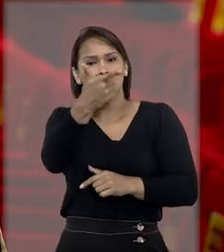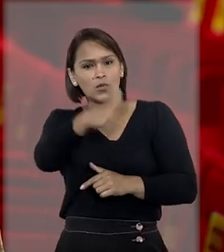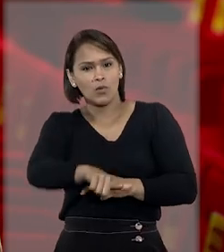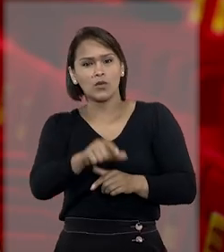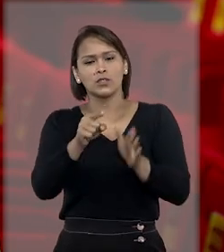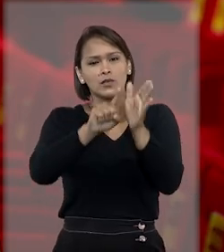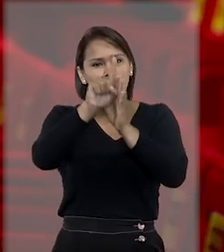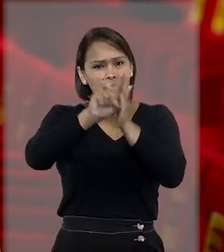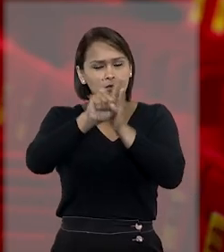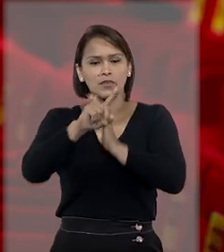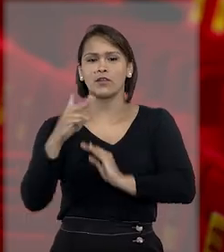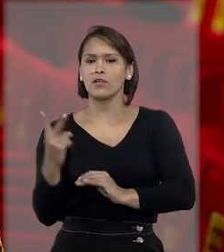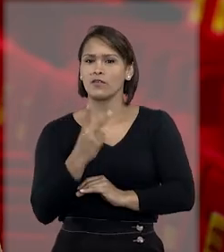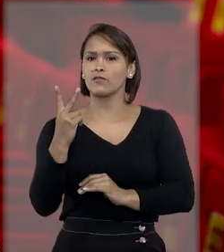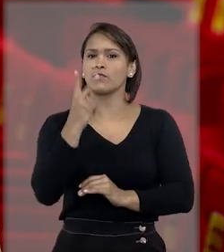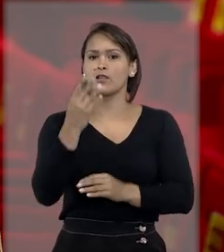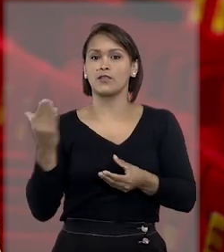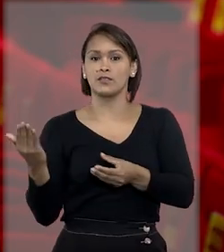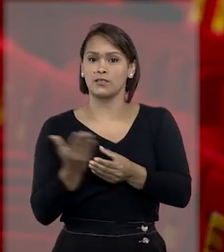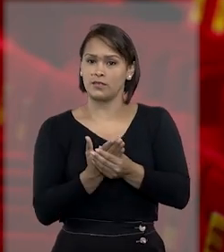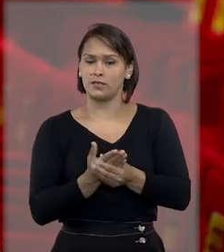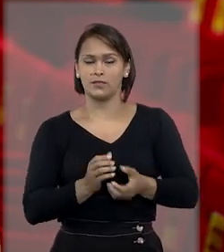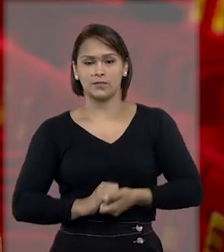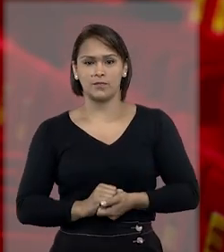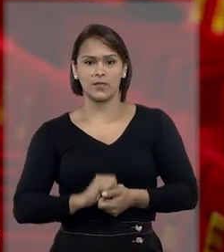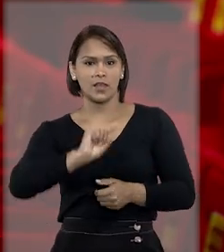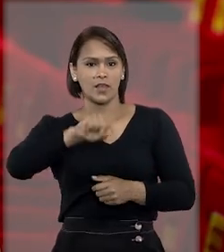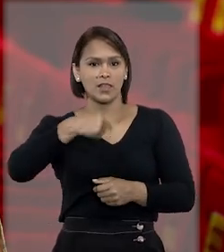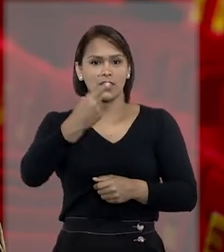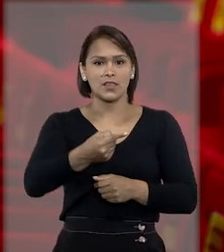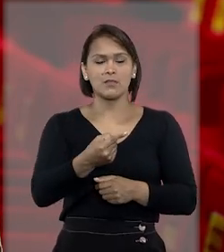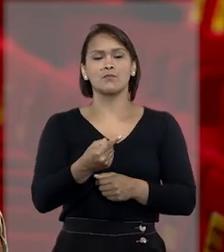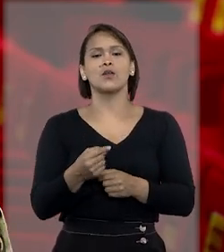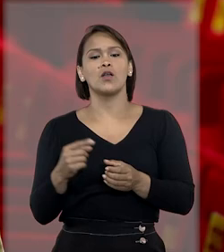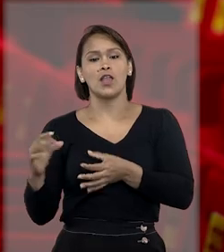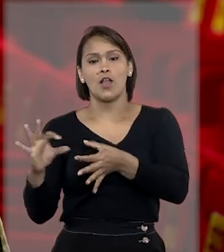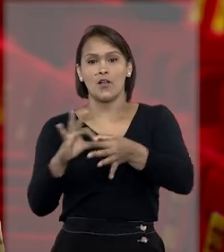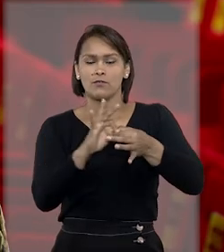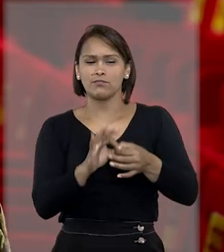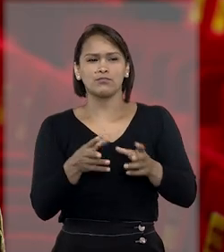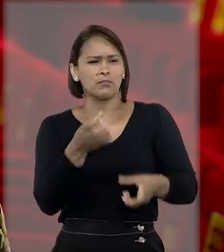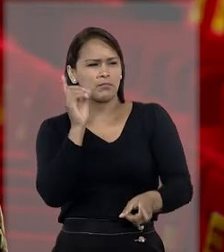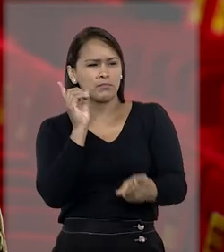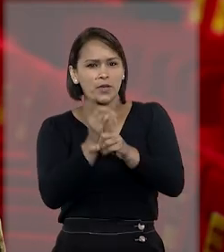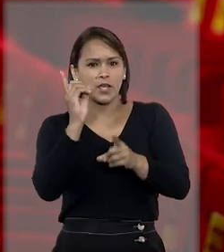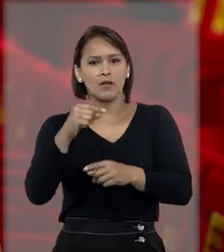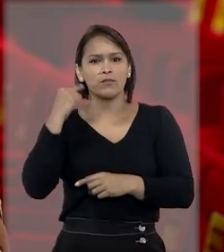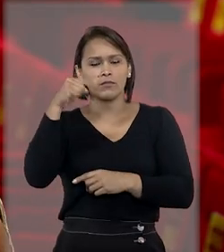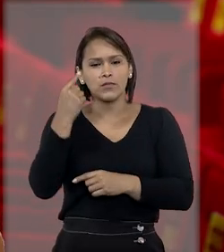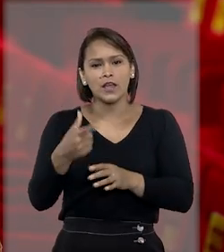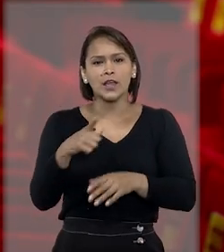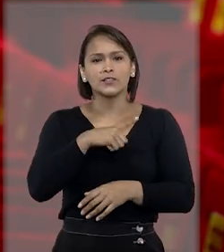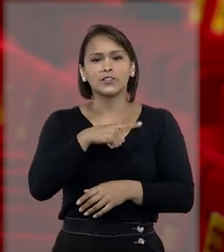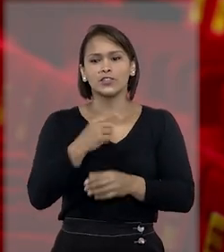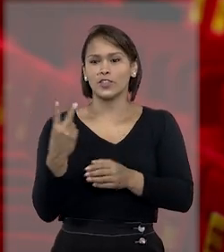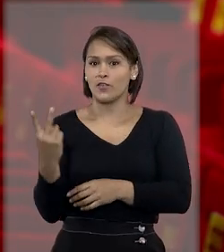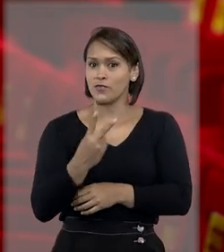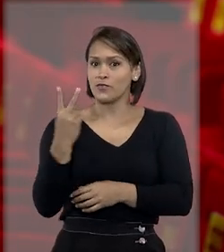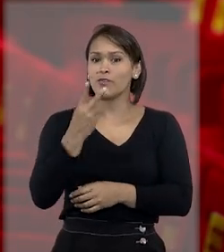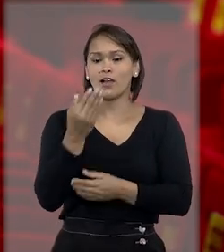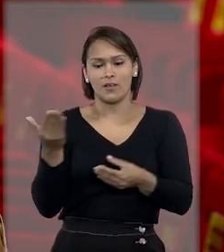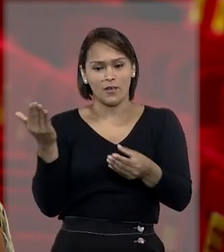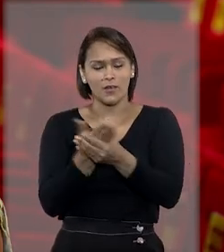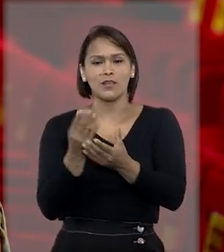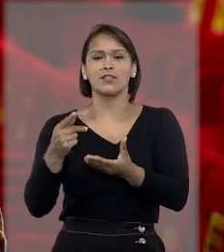solicitado o levantamento de valores na ação depois o feriado descobriu que o advogado havia levantado o